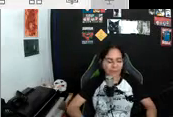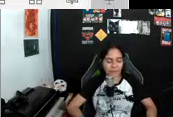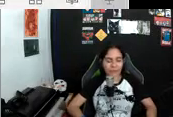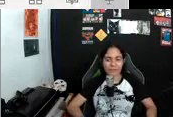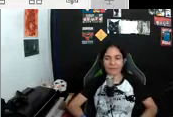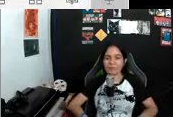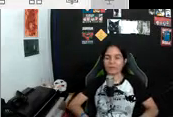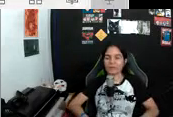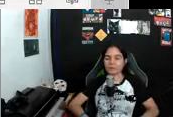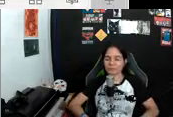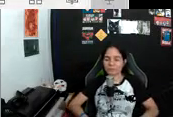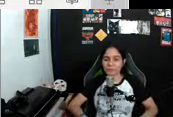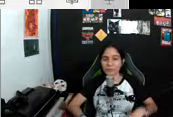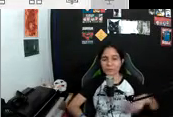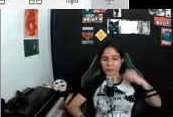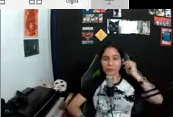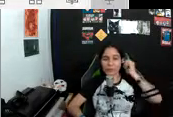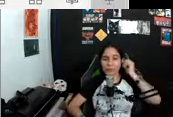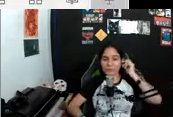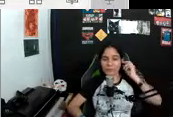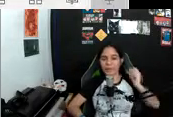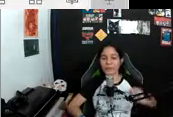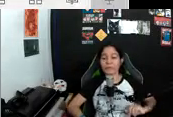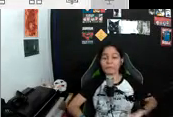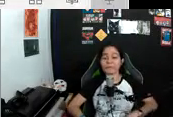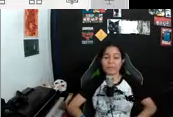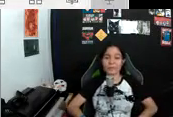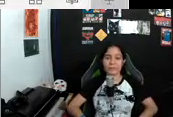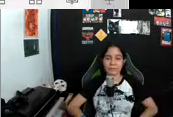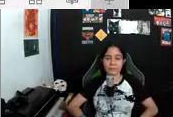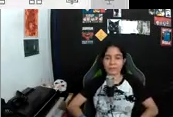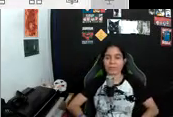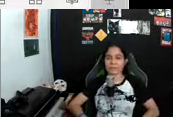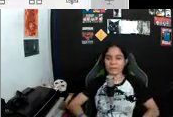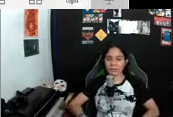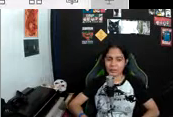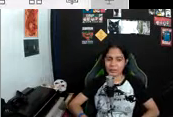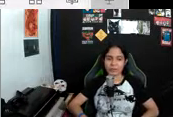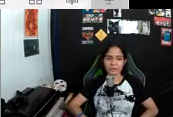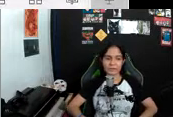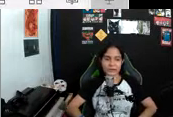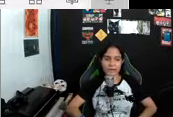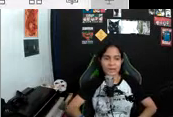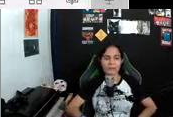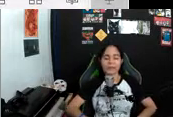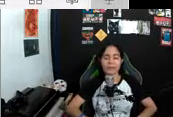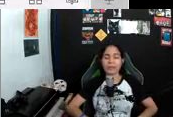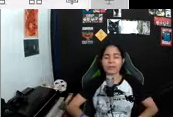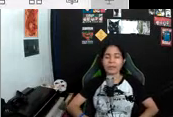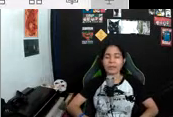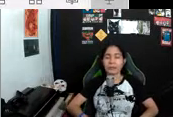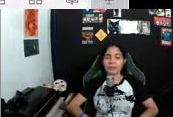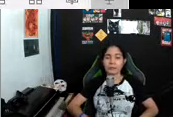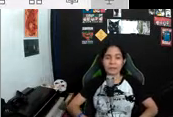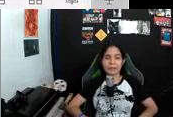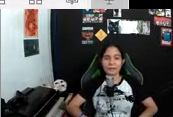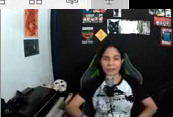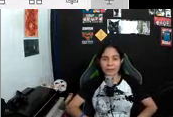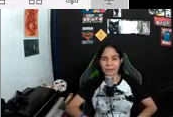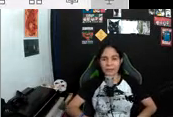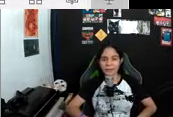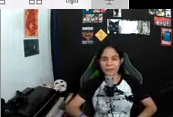infrações e penalidades. Então, é necessário que vocês, né, estejam cientes